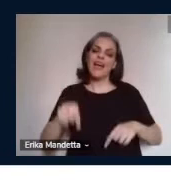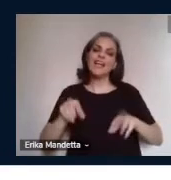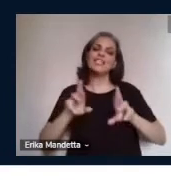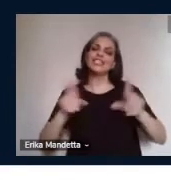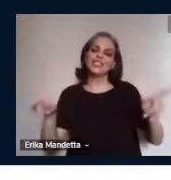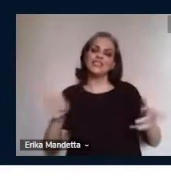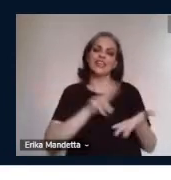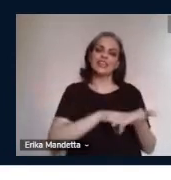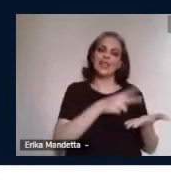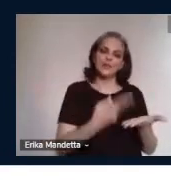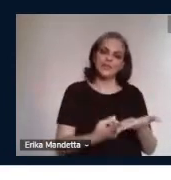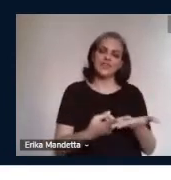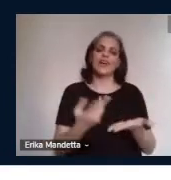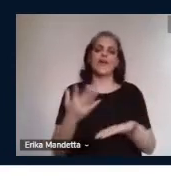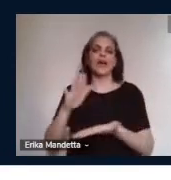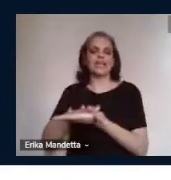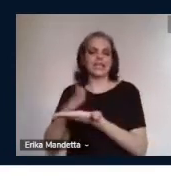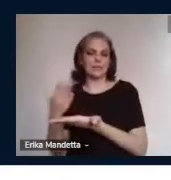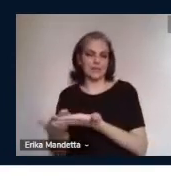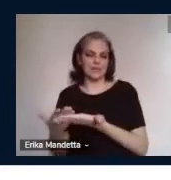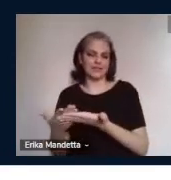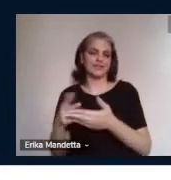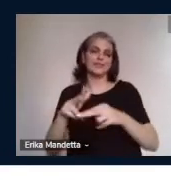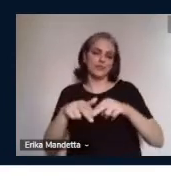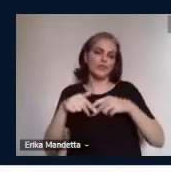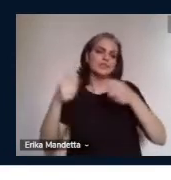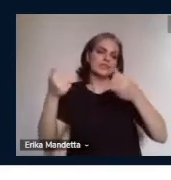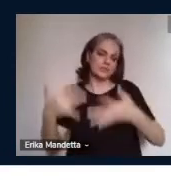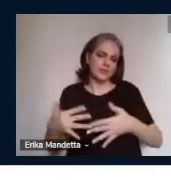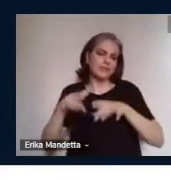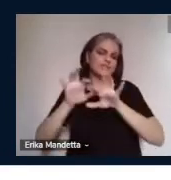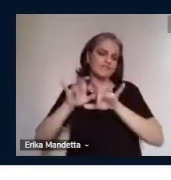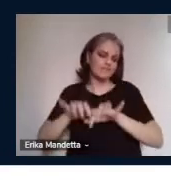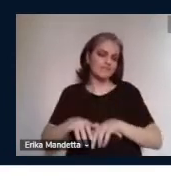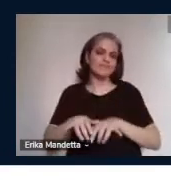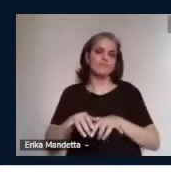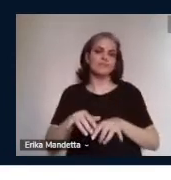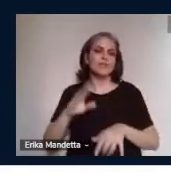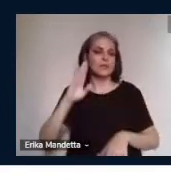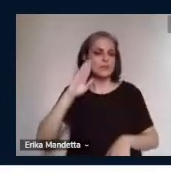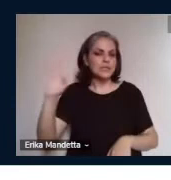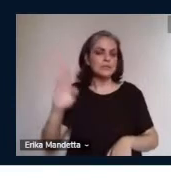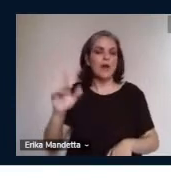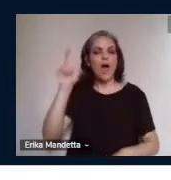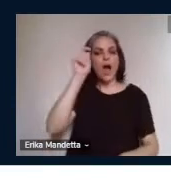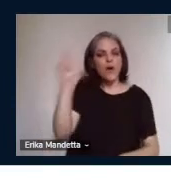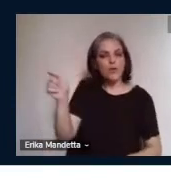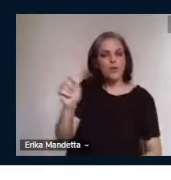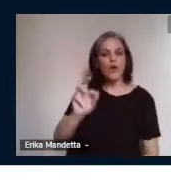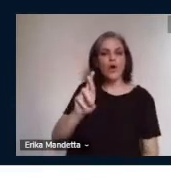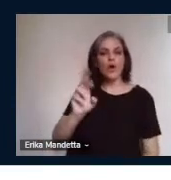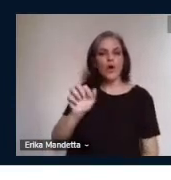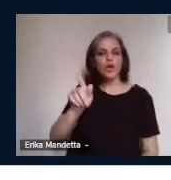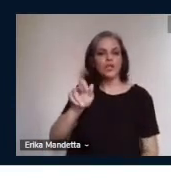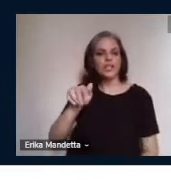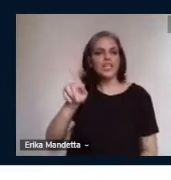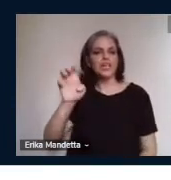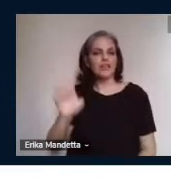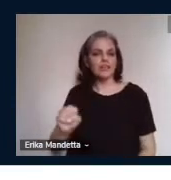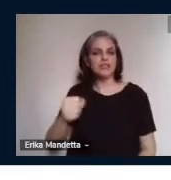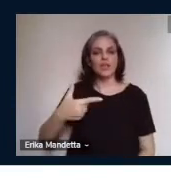de trazer essas diferenças, principalmente com base em Rodrigues em 2018,